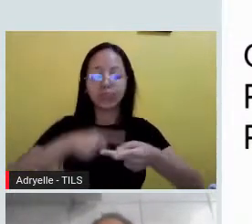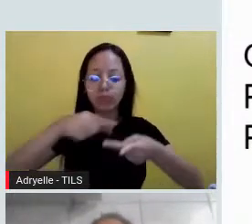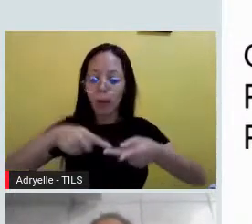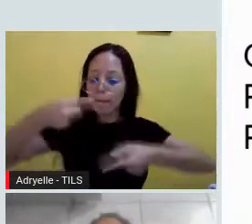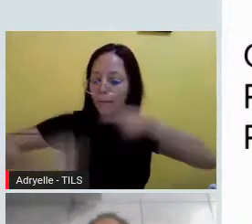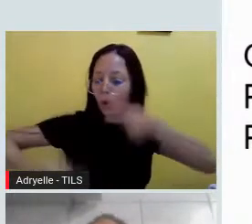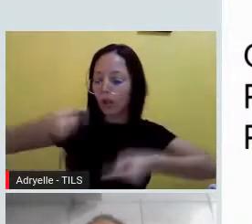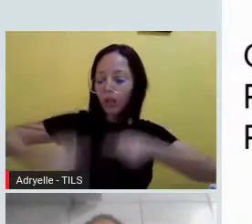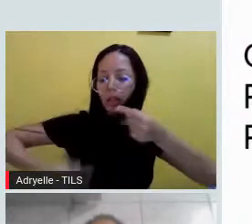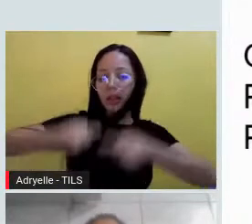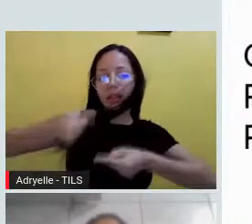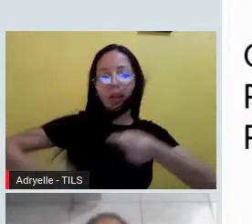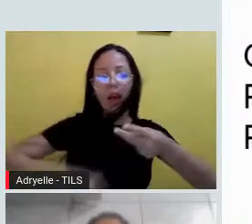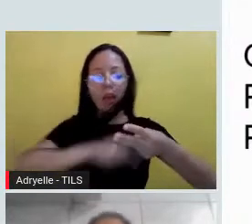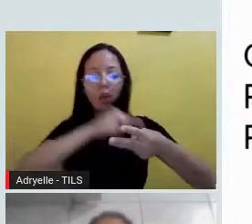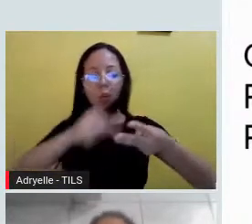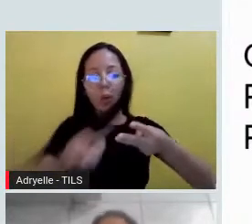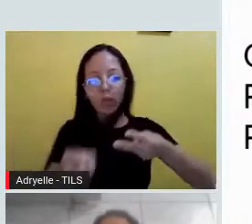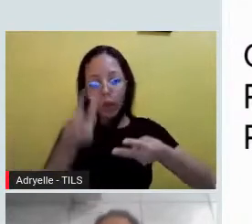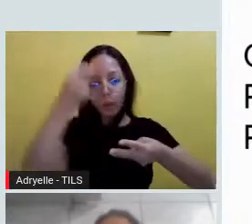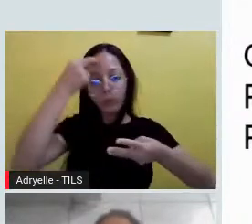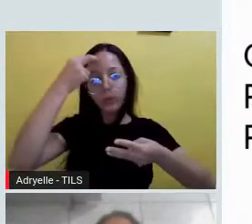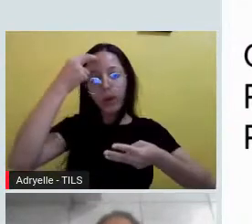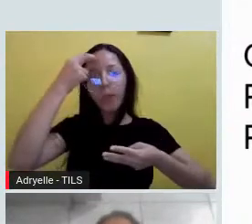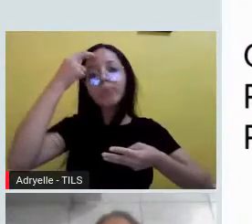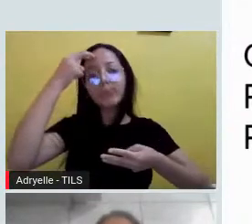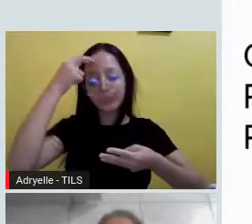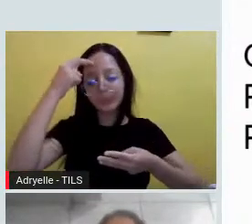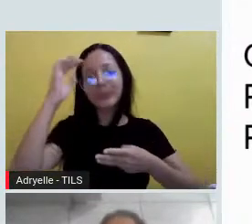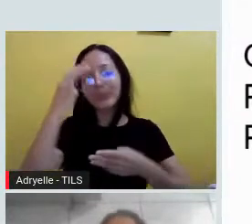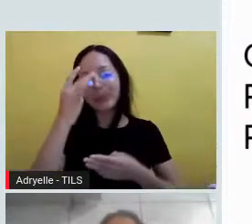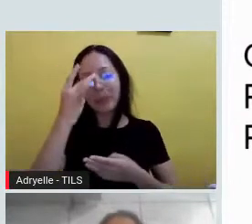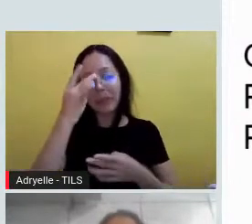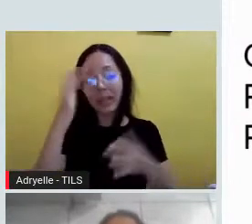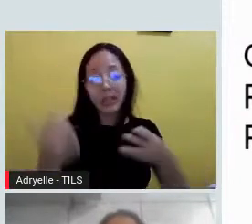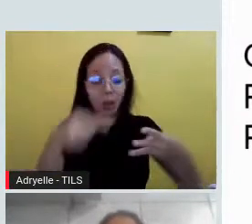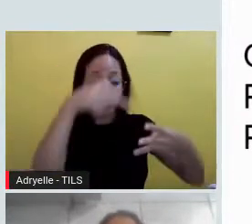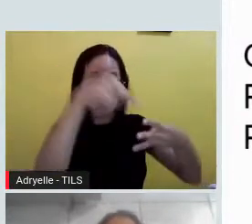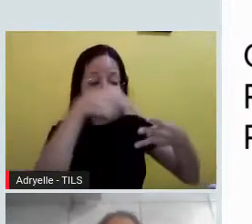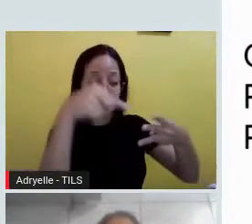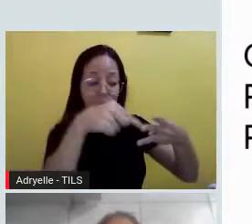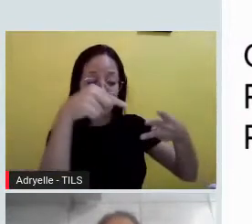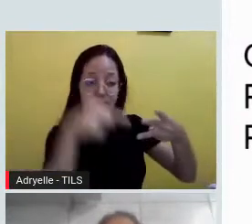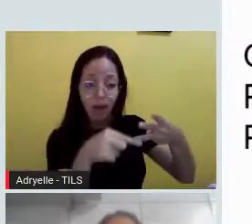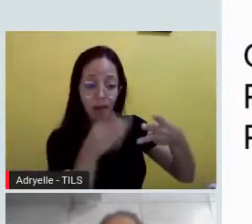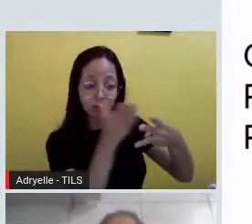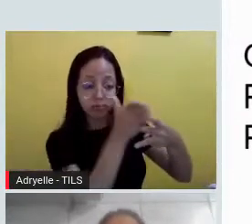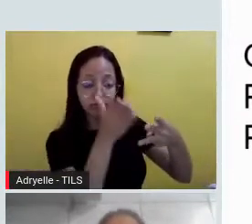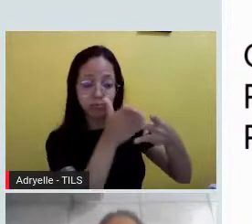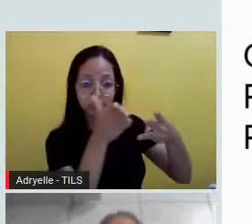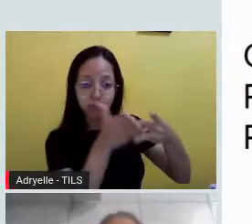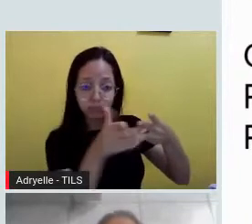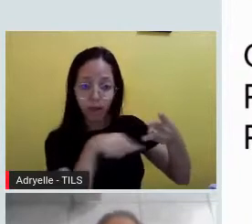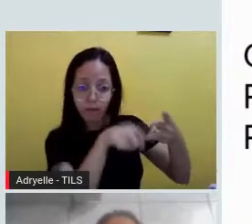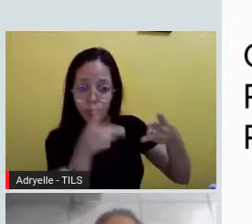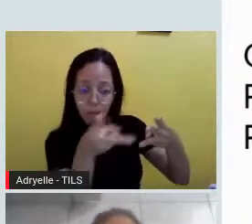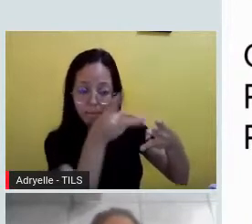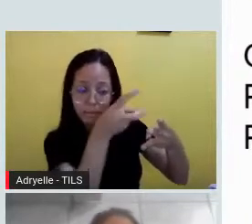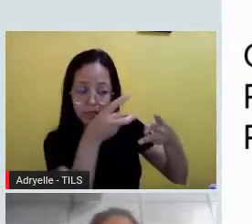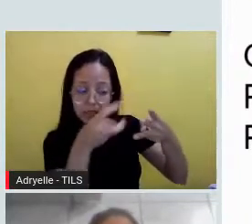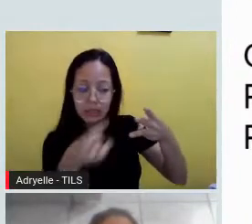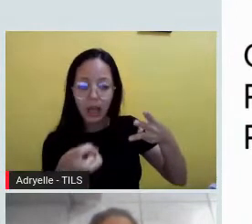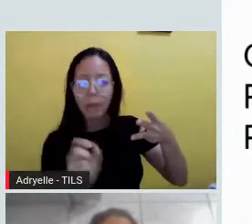políticas e culturais. Então, são esses três polos que você percebe que vai